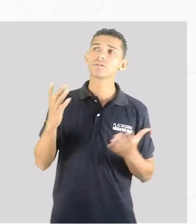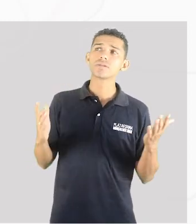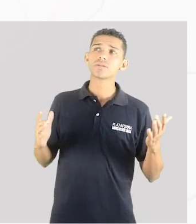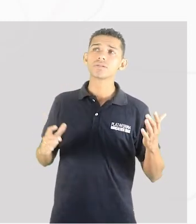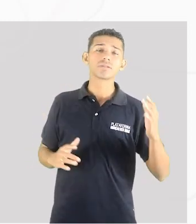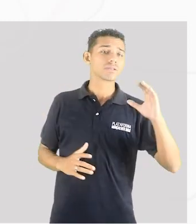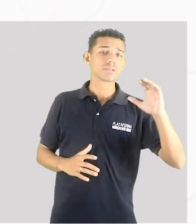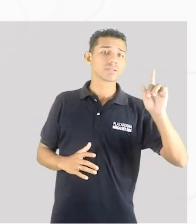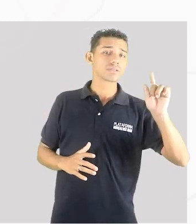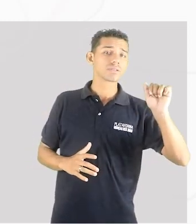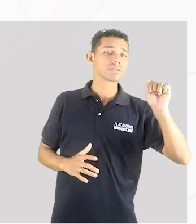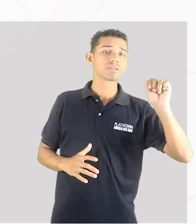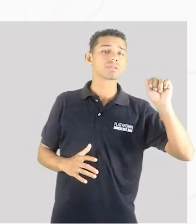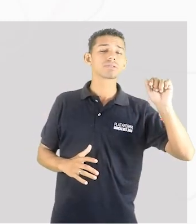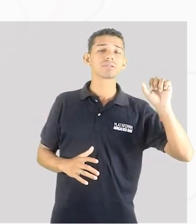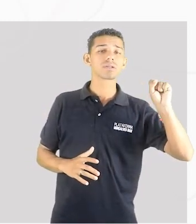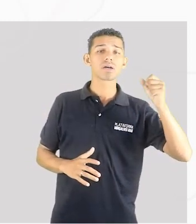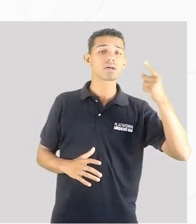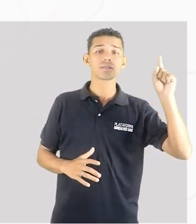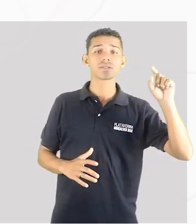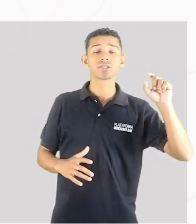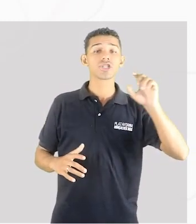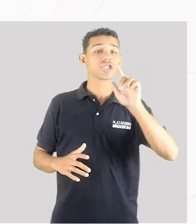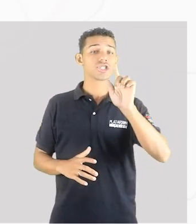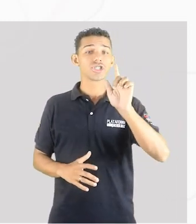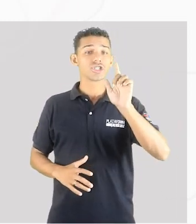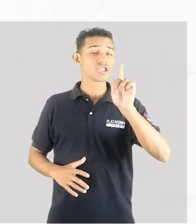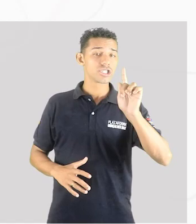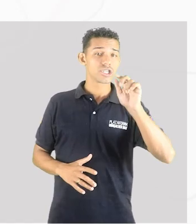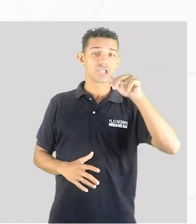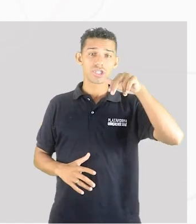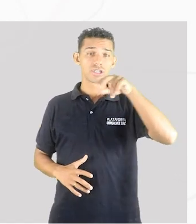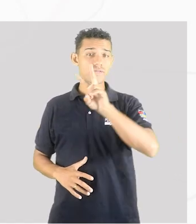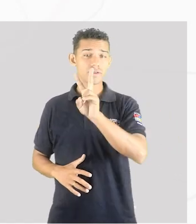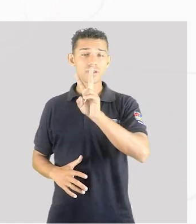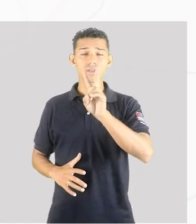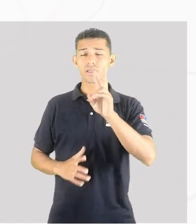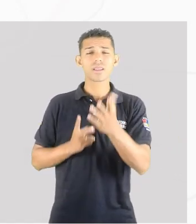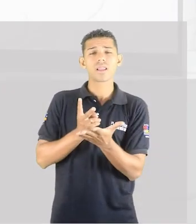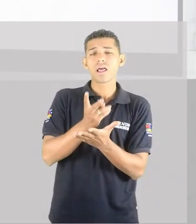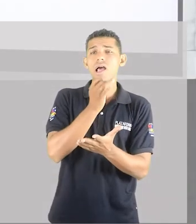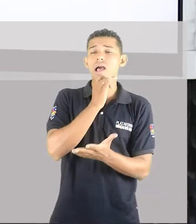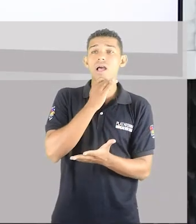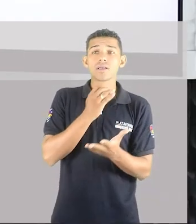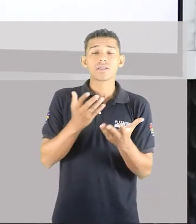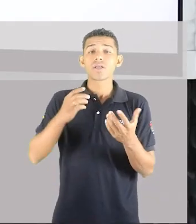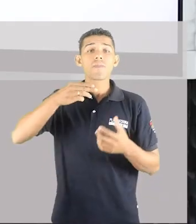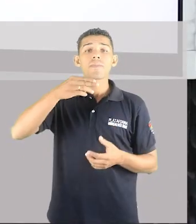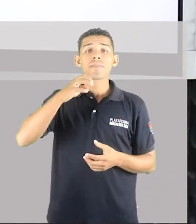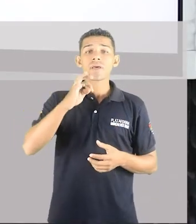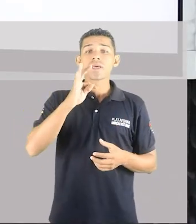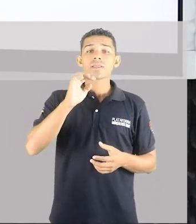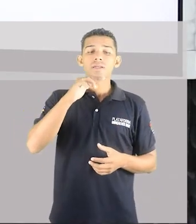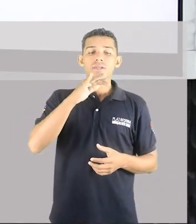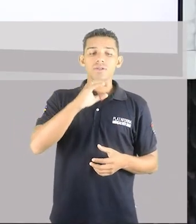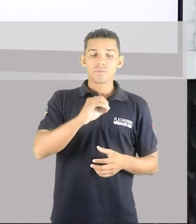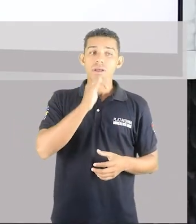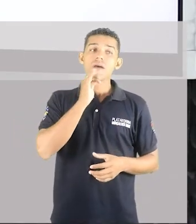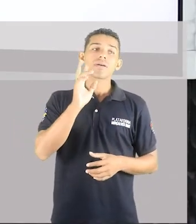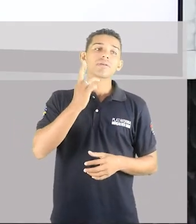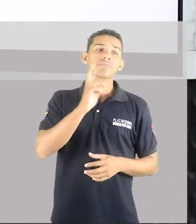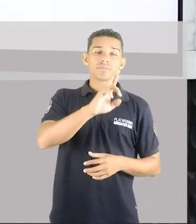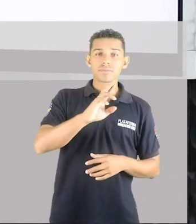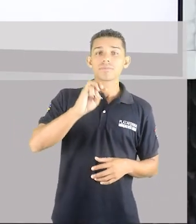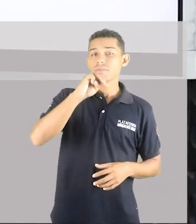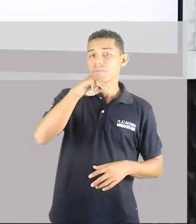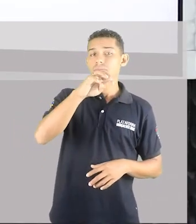gás natural veicular, tá? O GNV. Então o GNV basicamente a gente usa a queima do metano, tá? Seria a representação